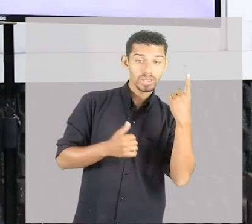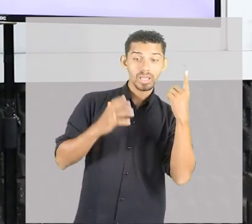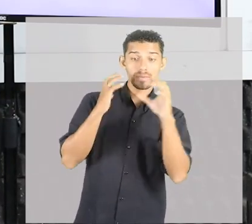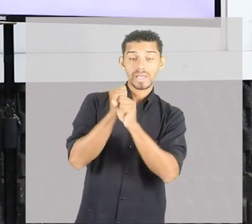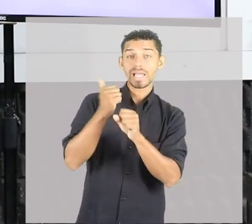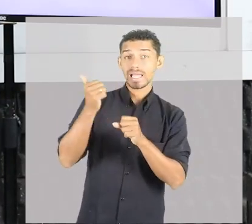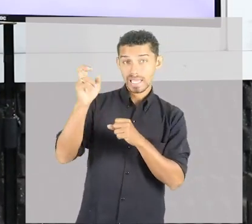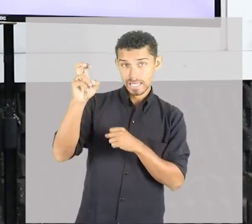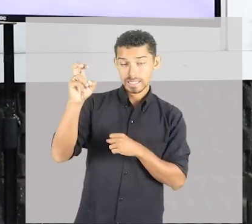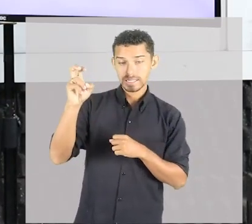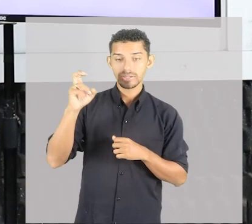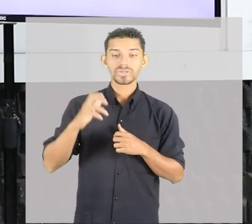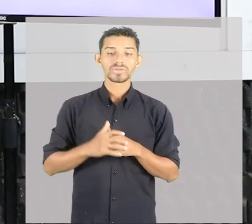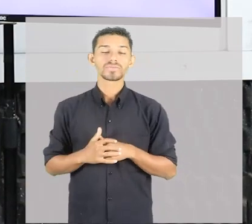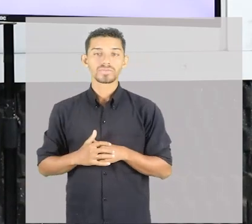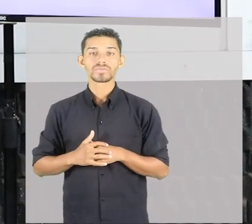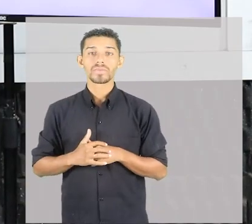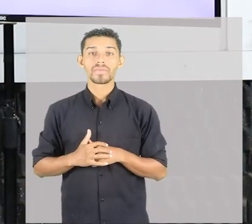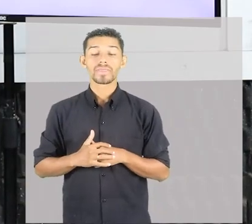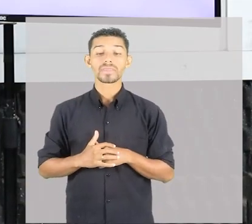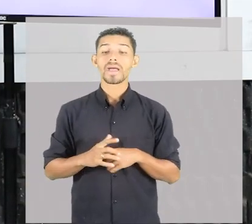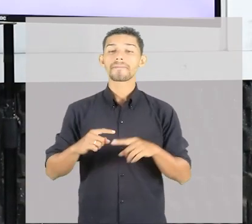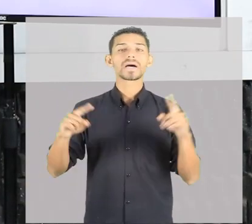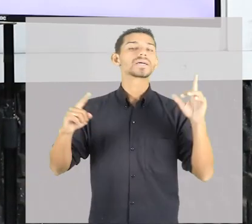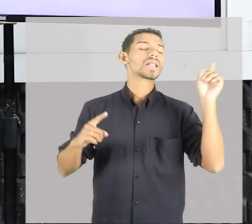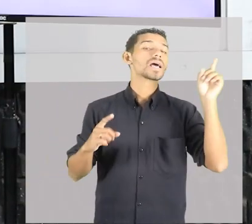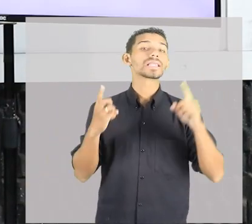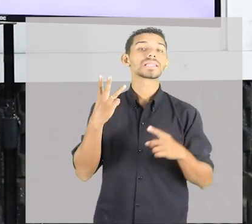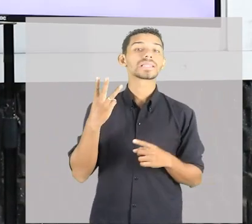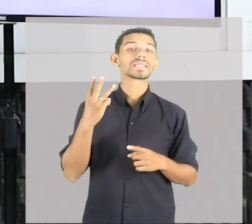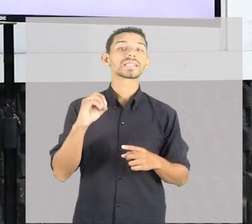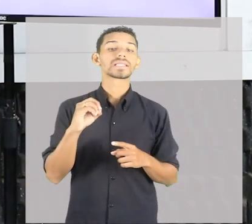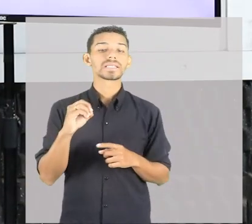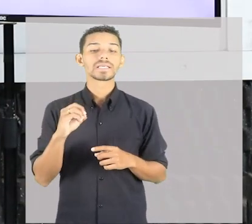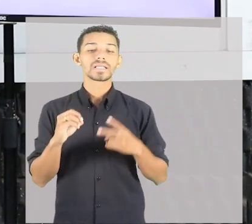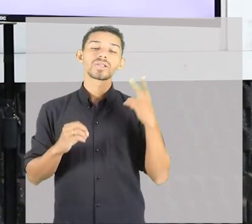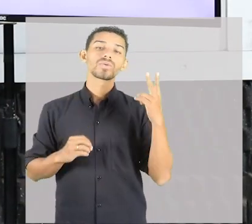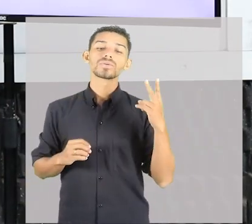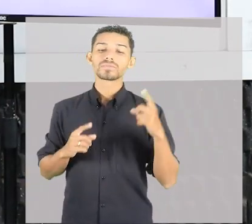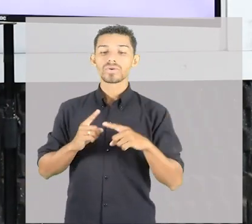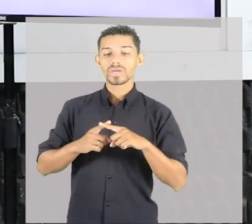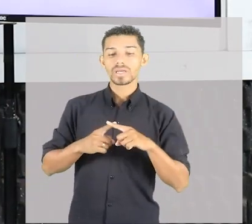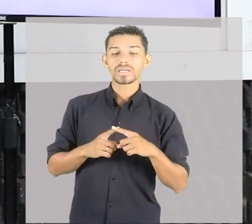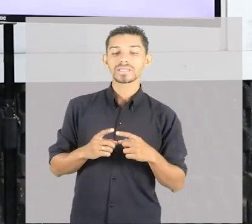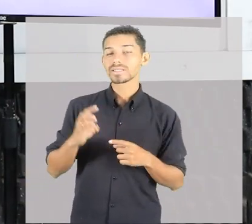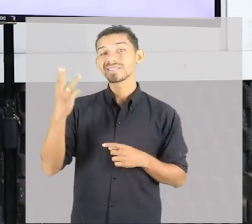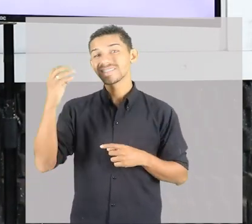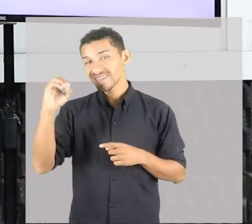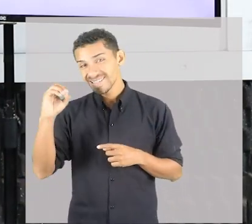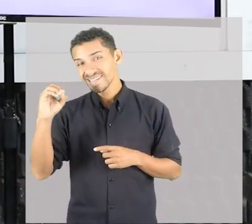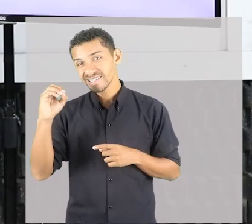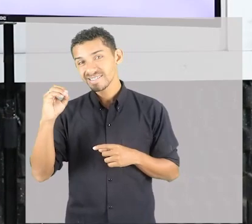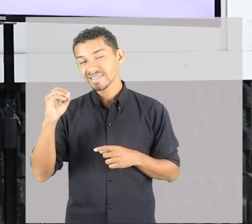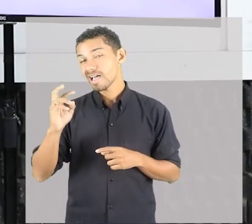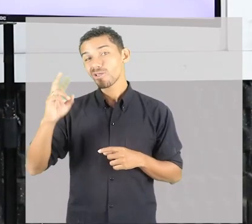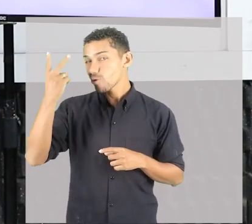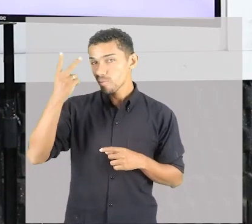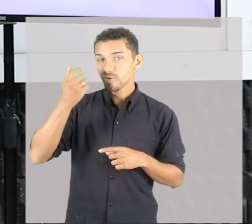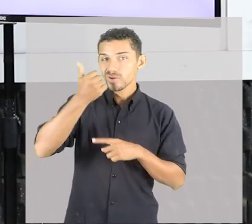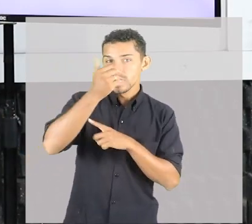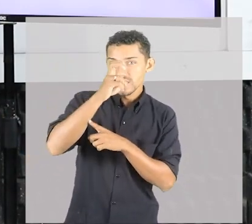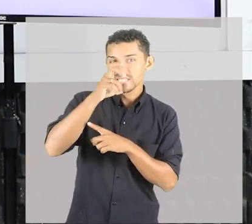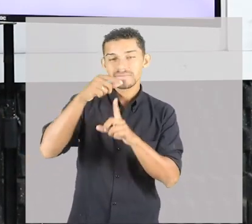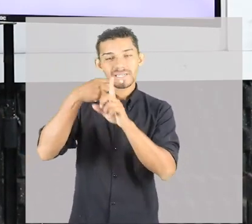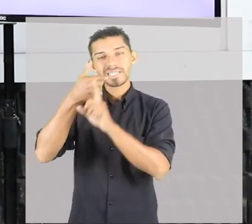por polegado quadrado só que são quantos atms dois por qu Daniel porque são 30 é o dobro